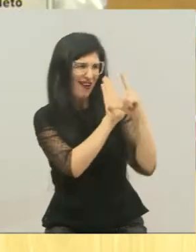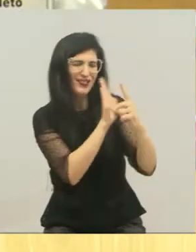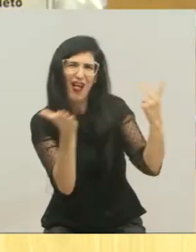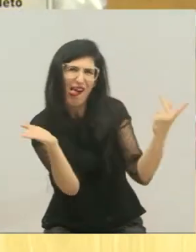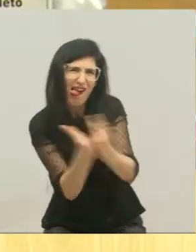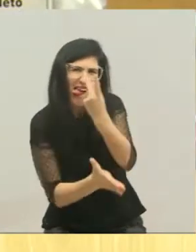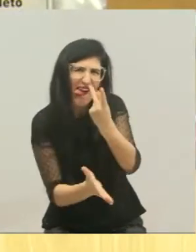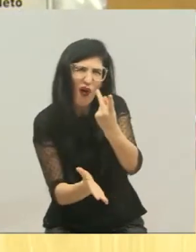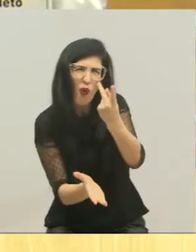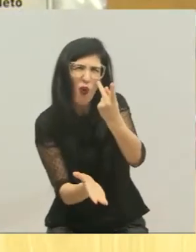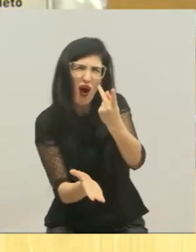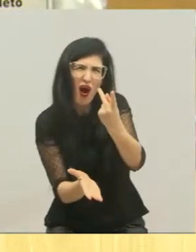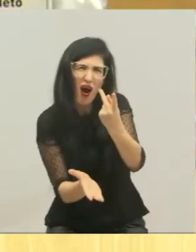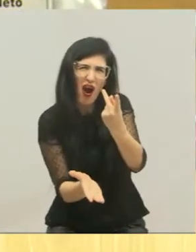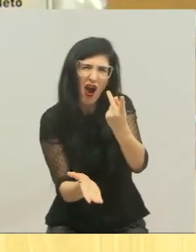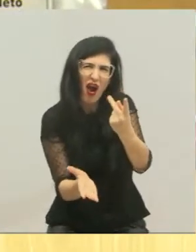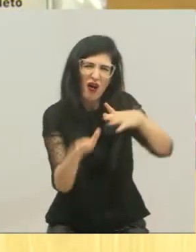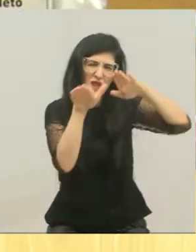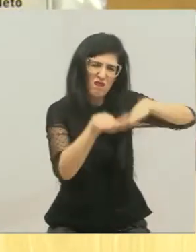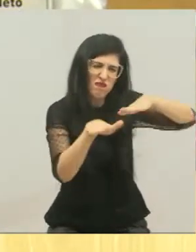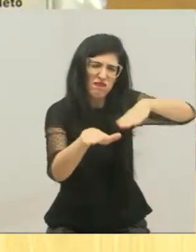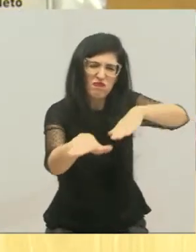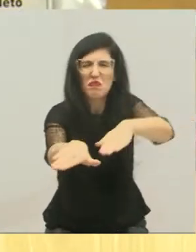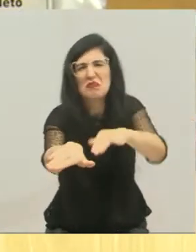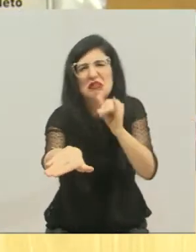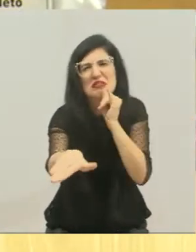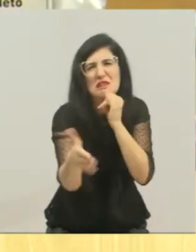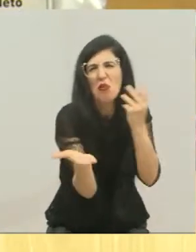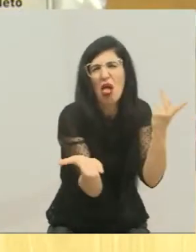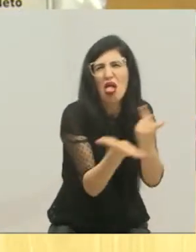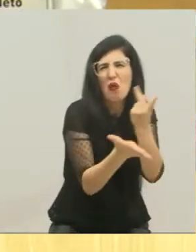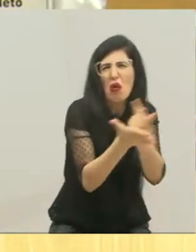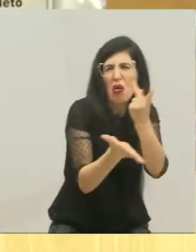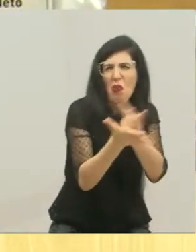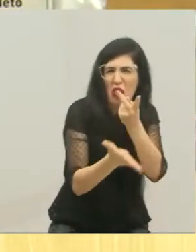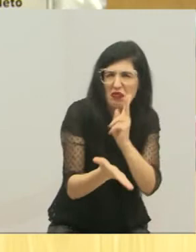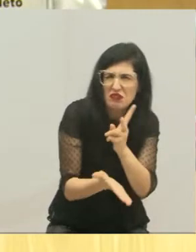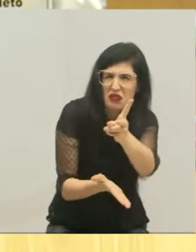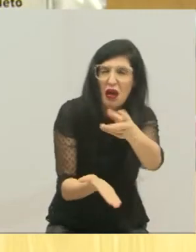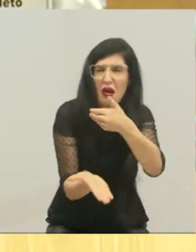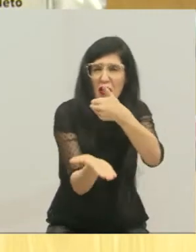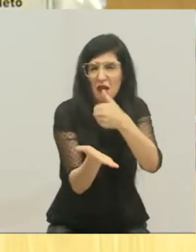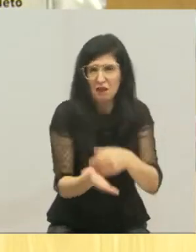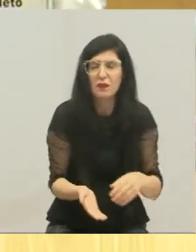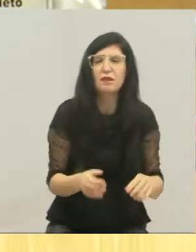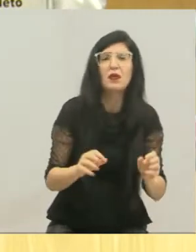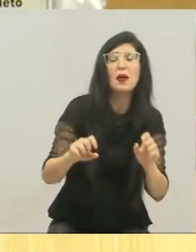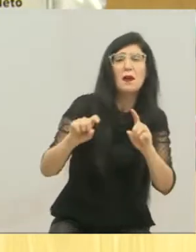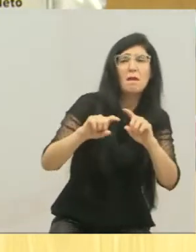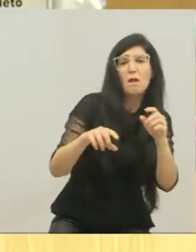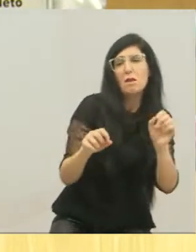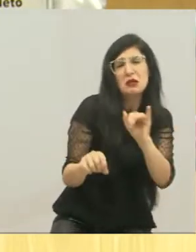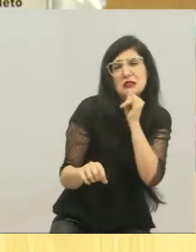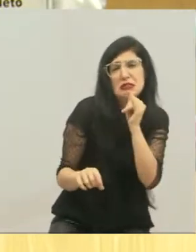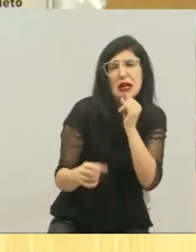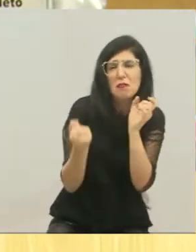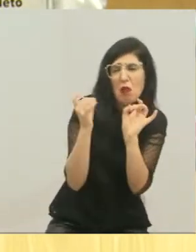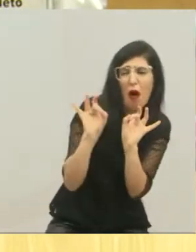consequências afetas à saúde pública e segurança dos cidadãos de Jacareí, que sofre com o constante abandono de veículos velhos